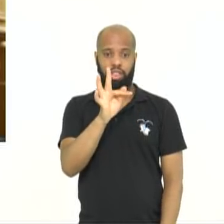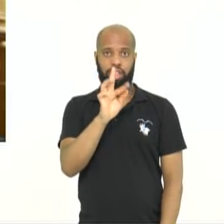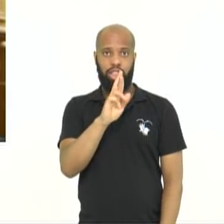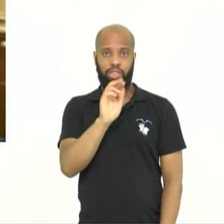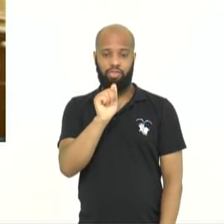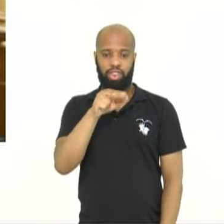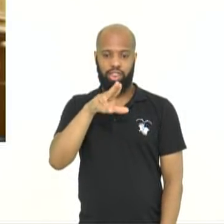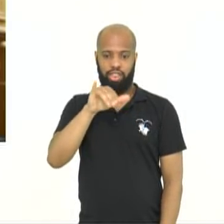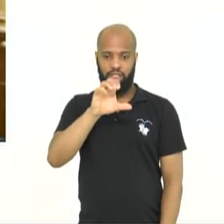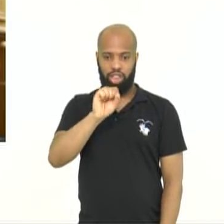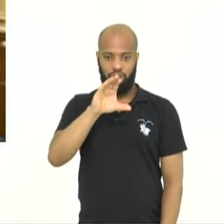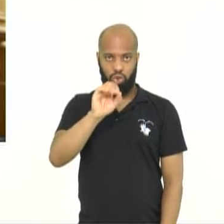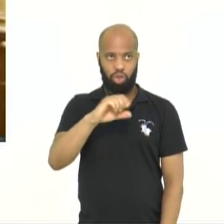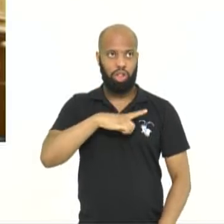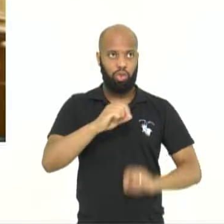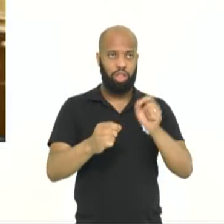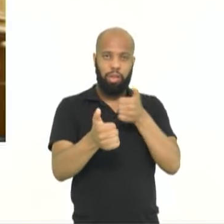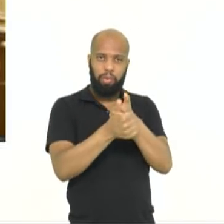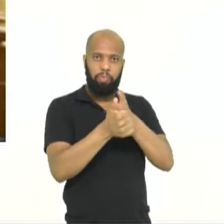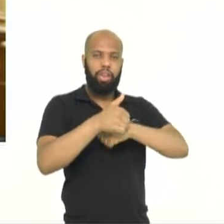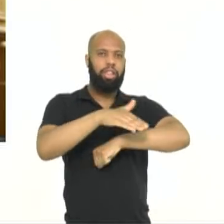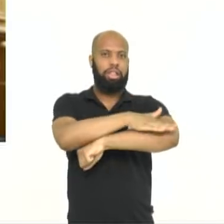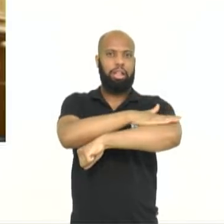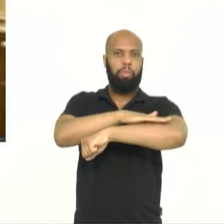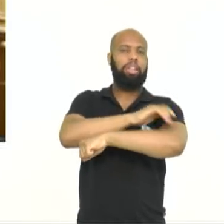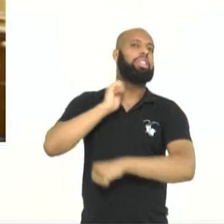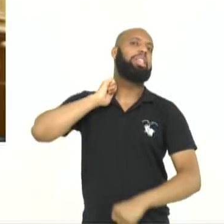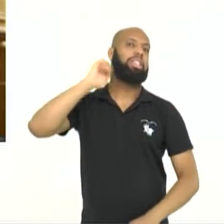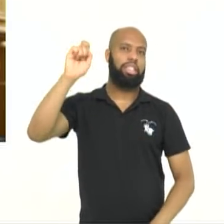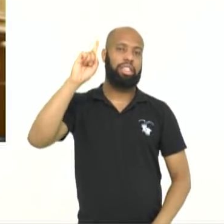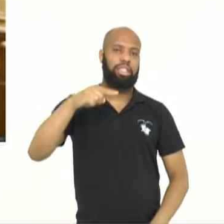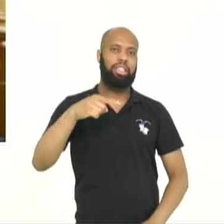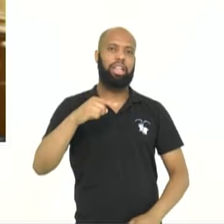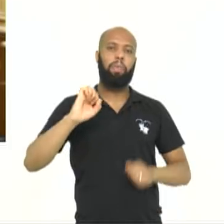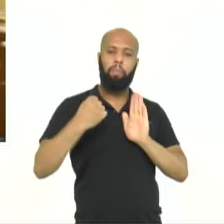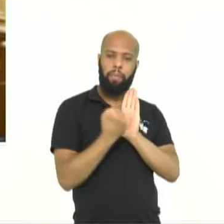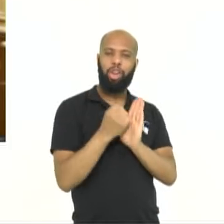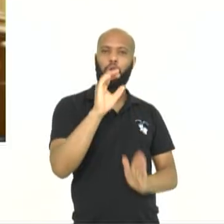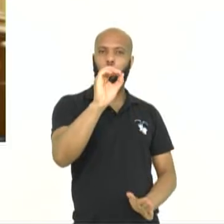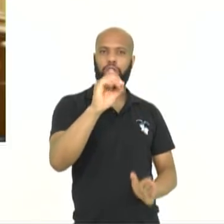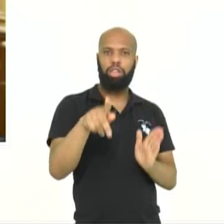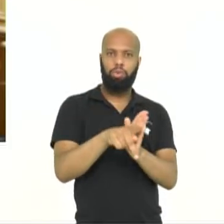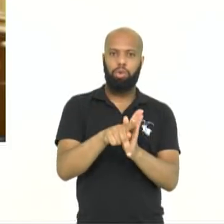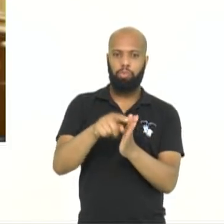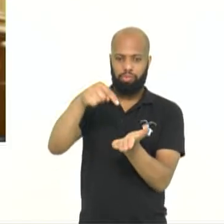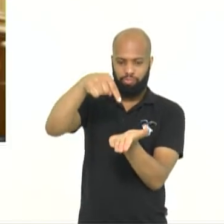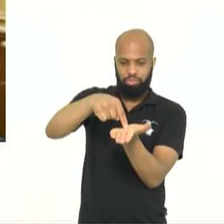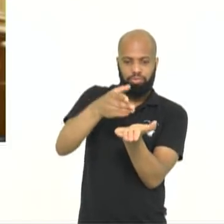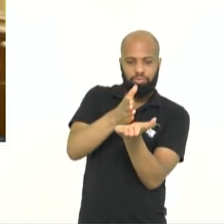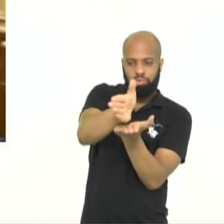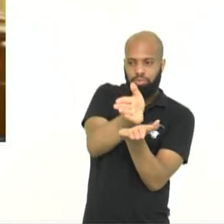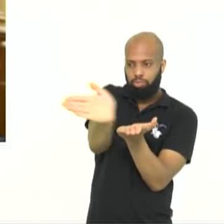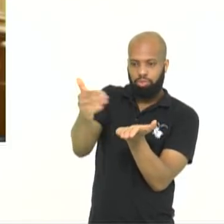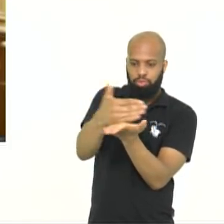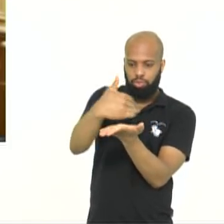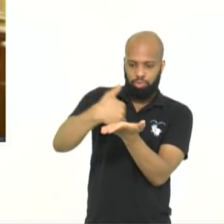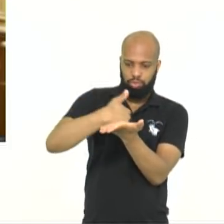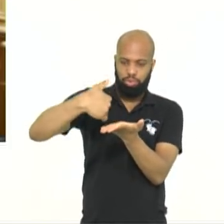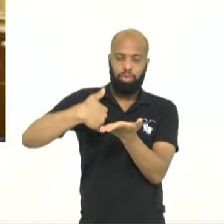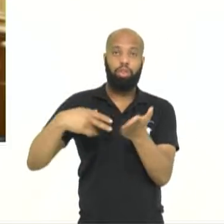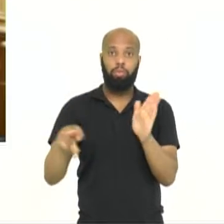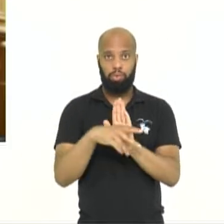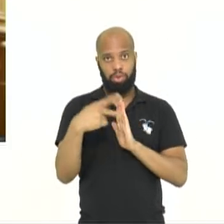Estamos muito próximos aqui da Praça Tiradentes, do Marco Zero, do início da nossa queridíssima cidade de Curitiba,